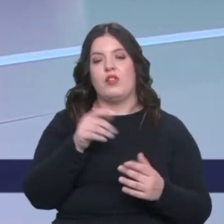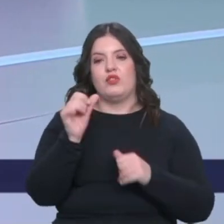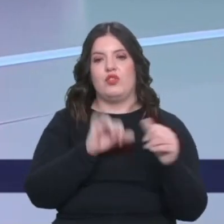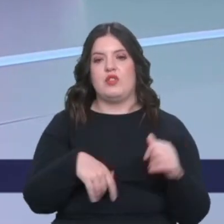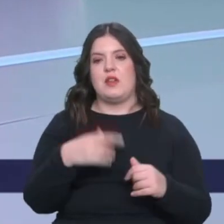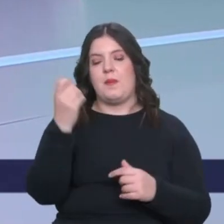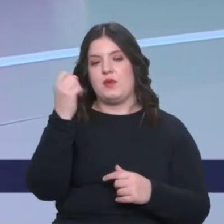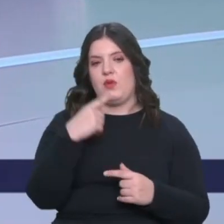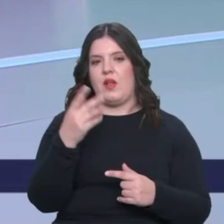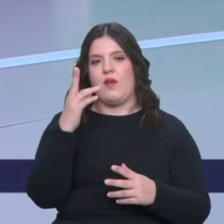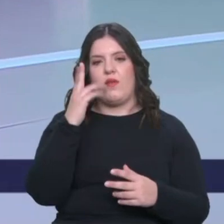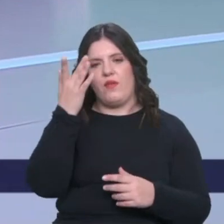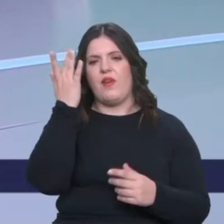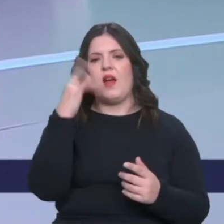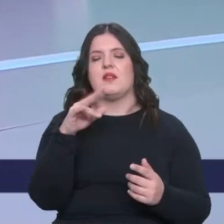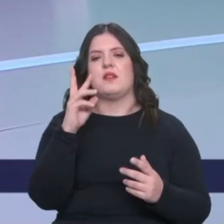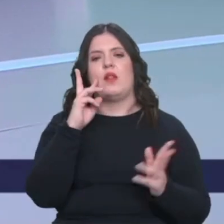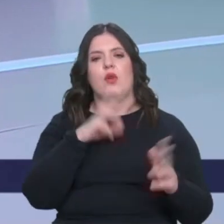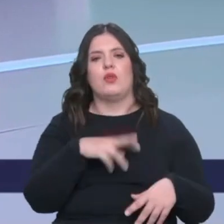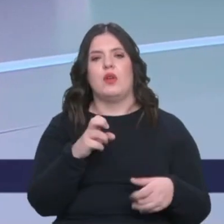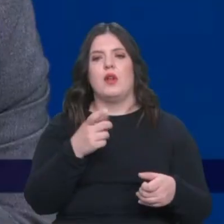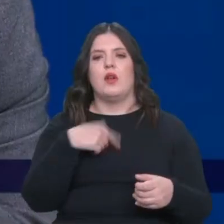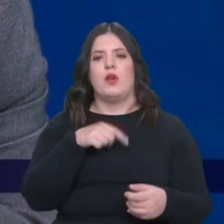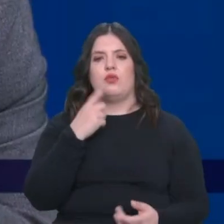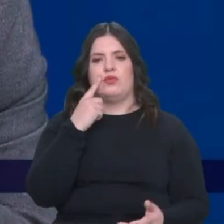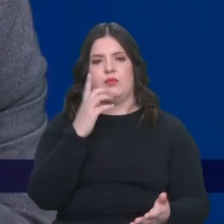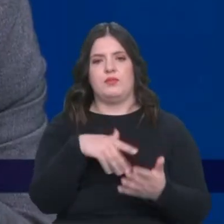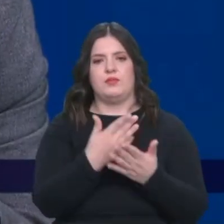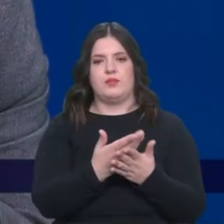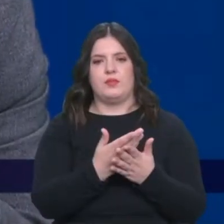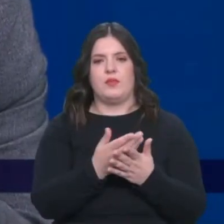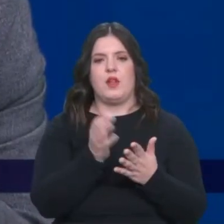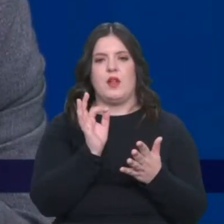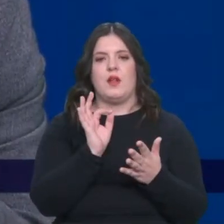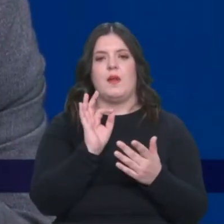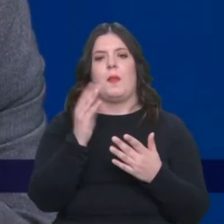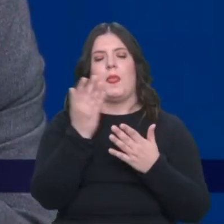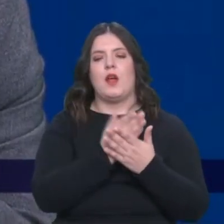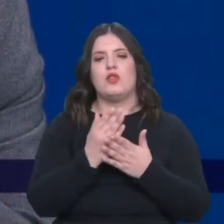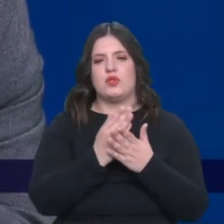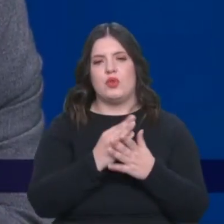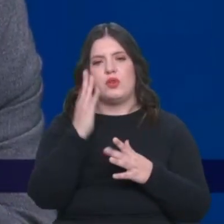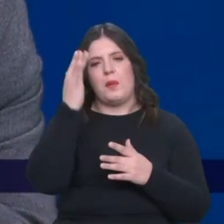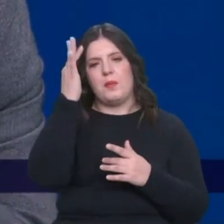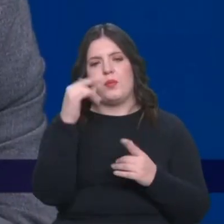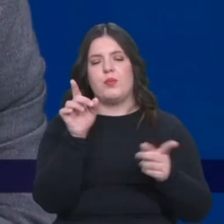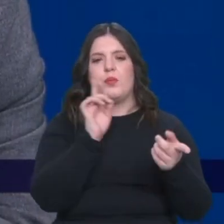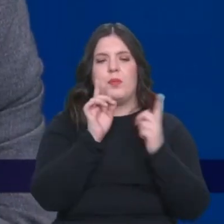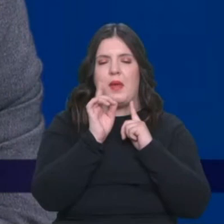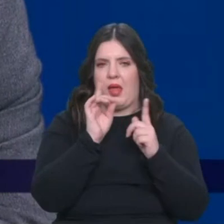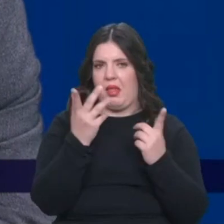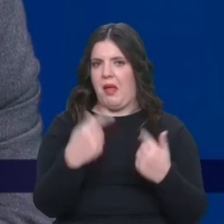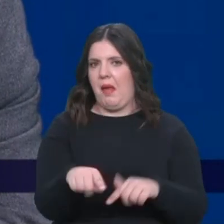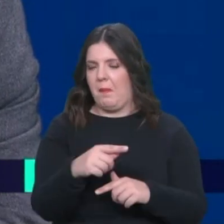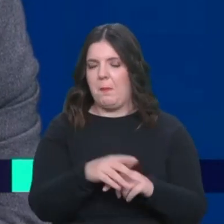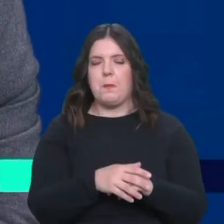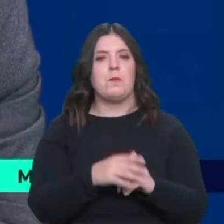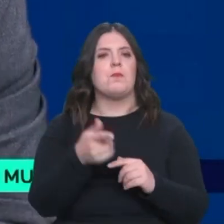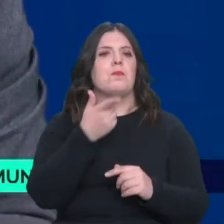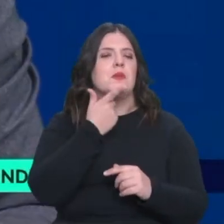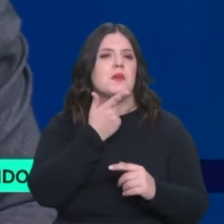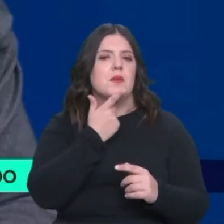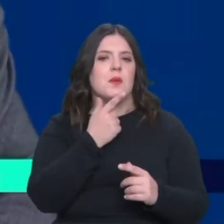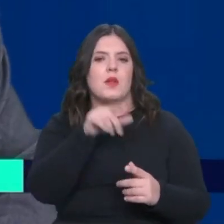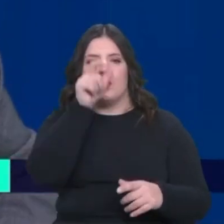fáceis de encontrar? Nós geralmente não trazemos aqui estudos tão especulativos como estes, mas têm piada e permite-nos também perceber como é que